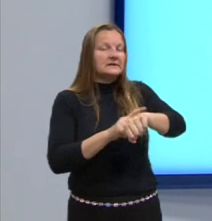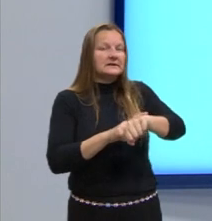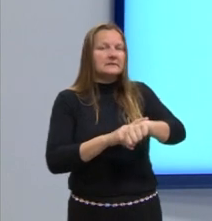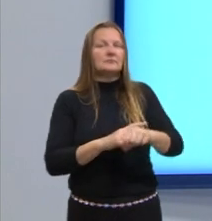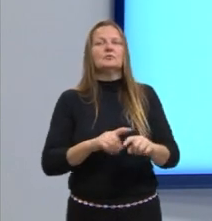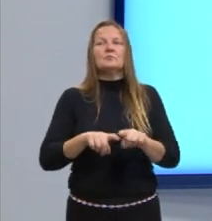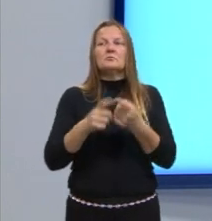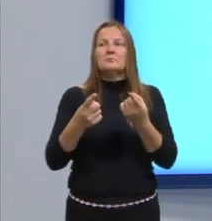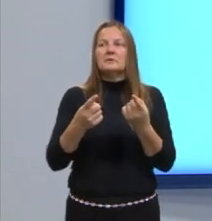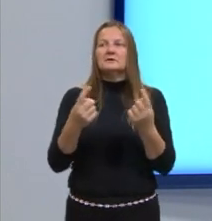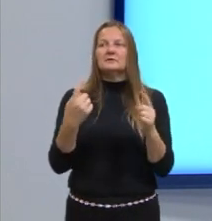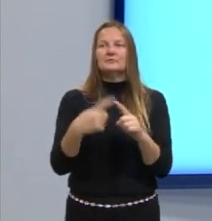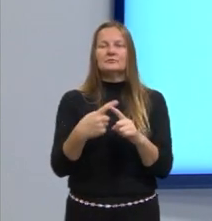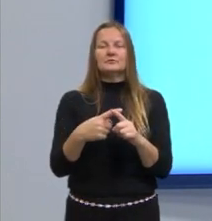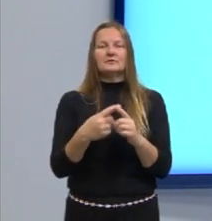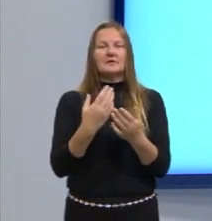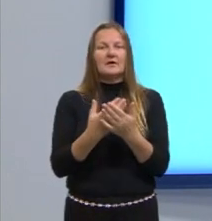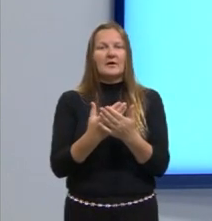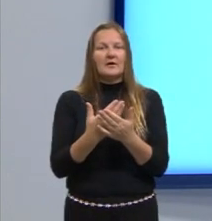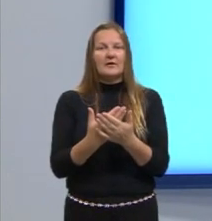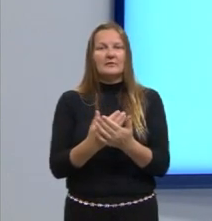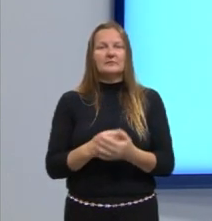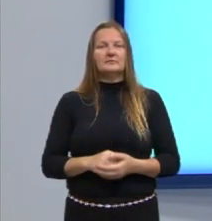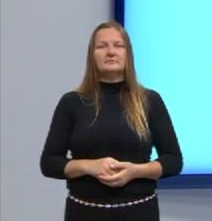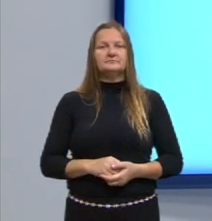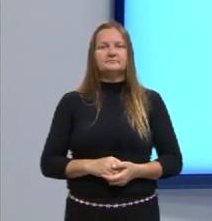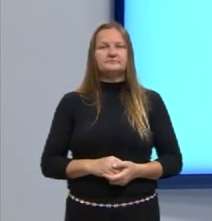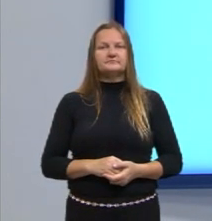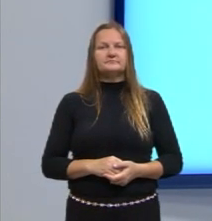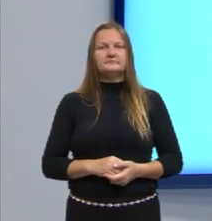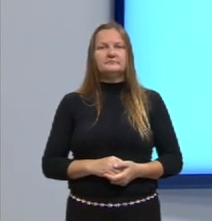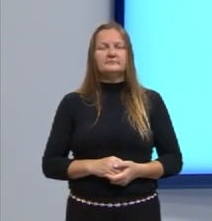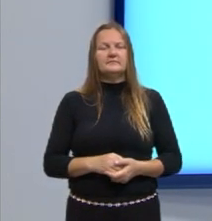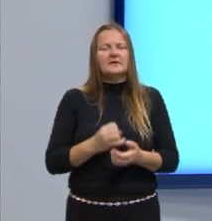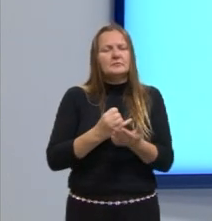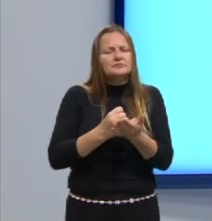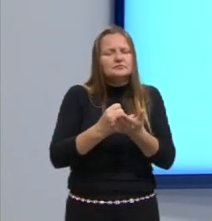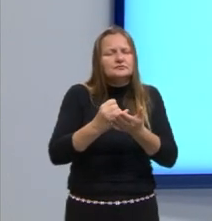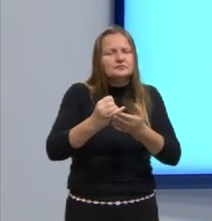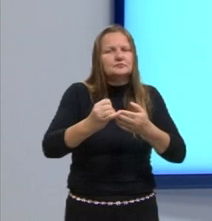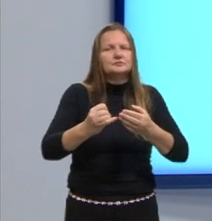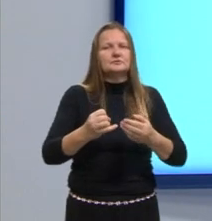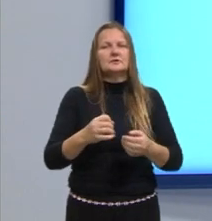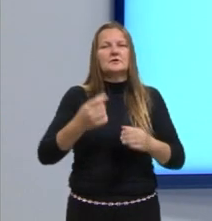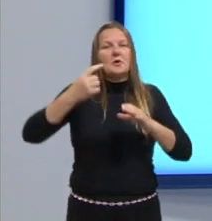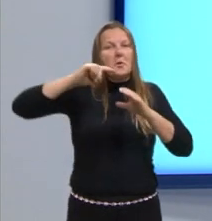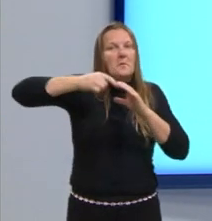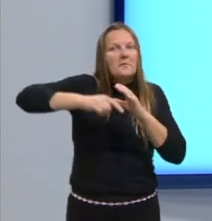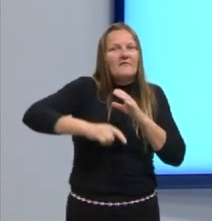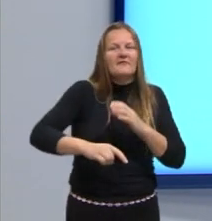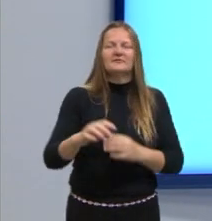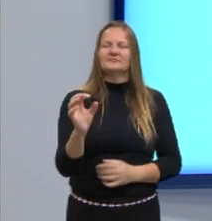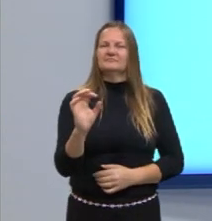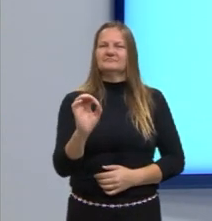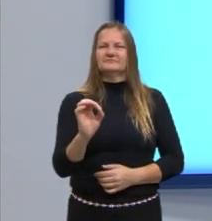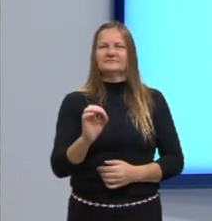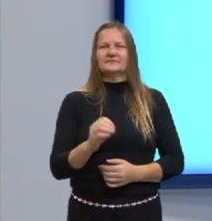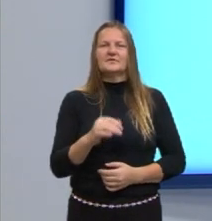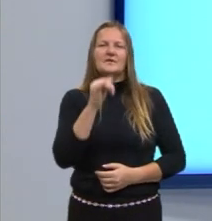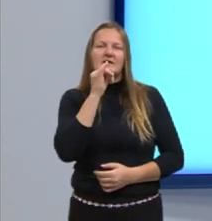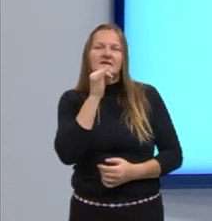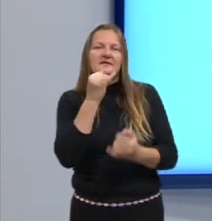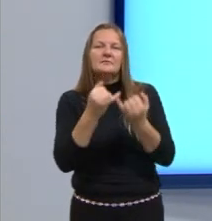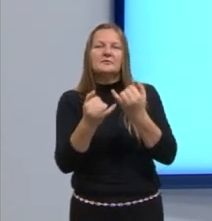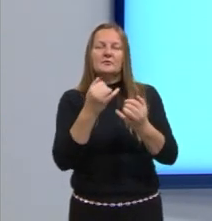devido a nossa aula né são uma aula mais introdutória enfim a gente não vai falar tanto sobre isso mas um exemplo